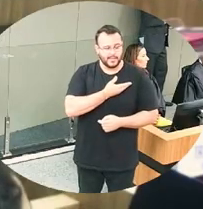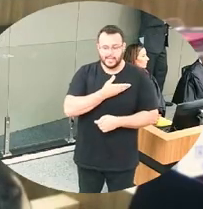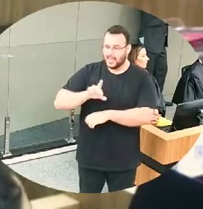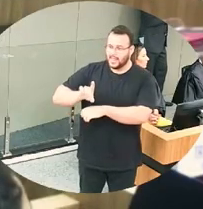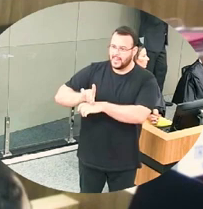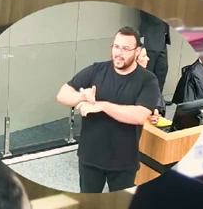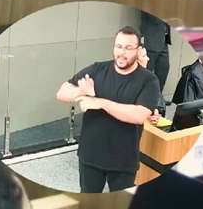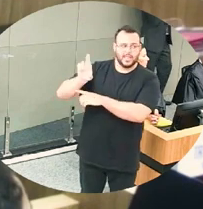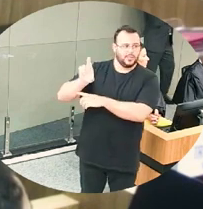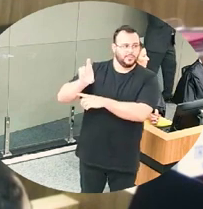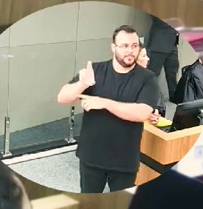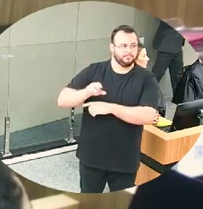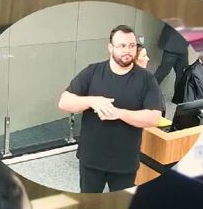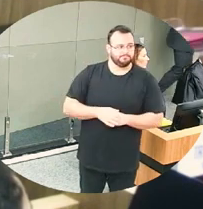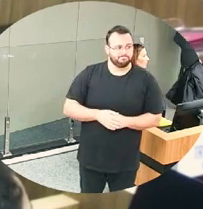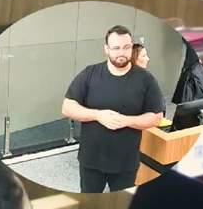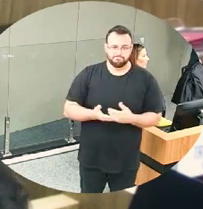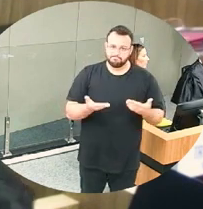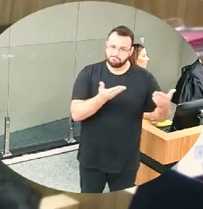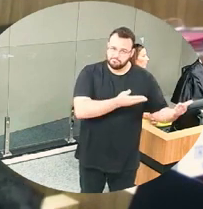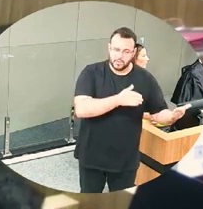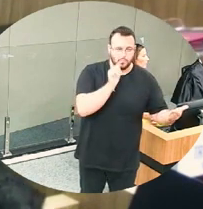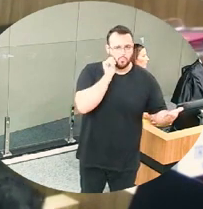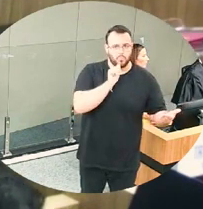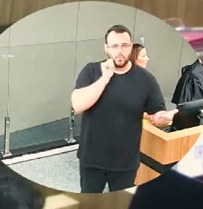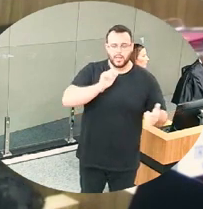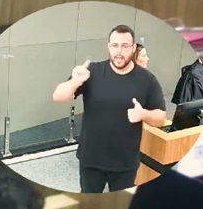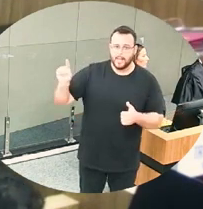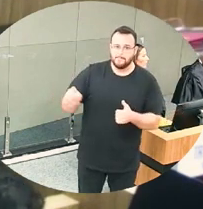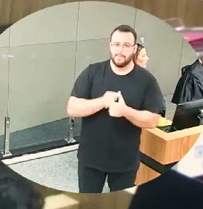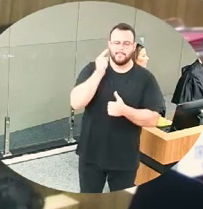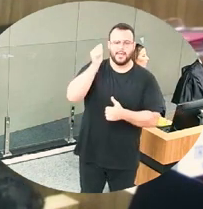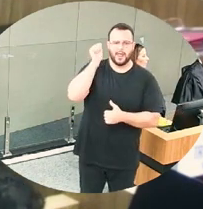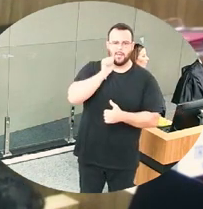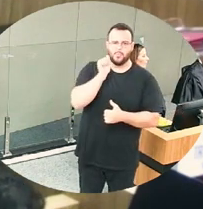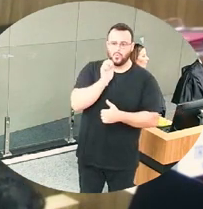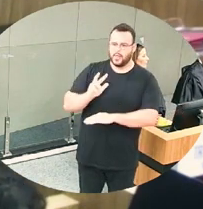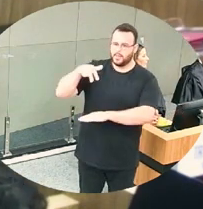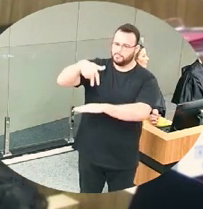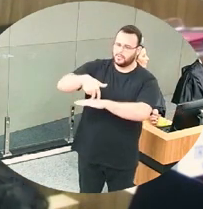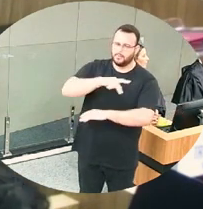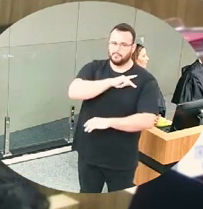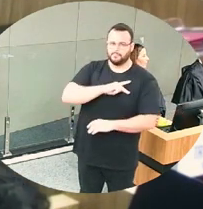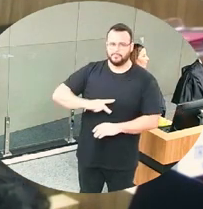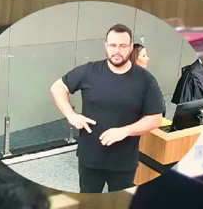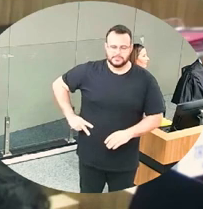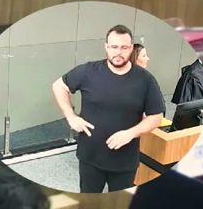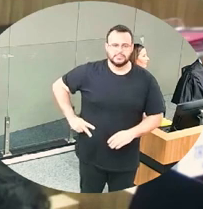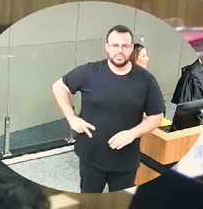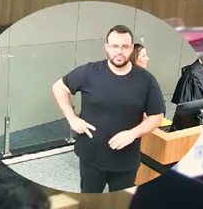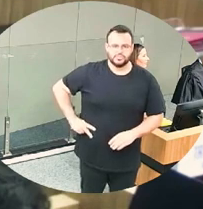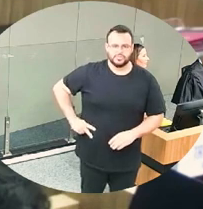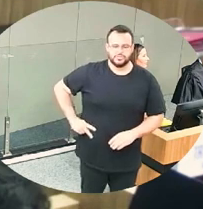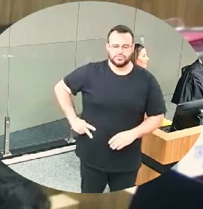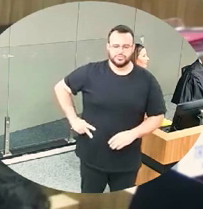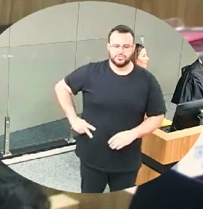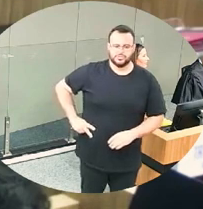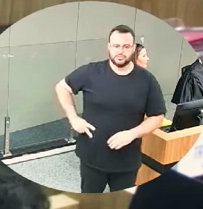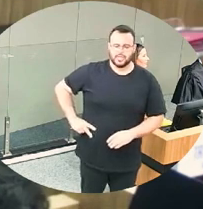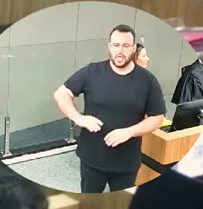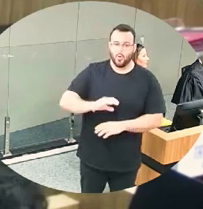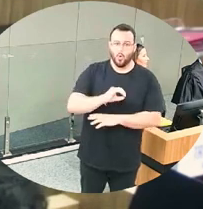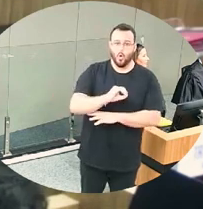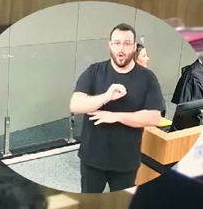a d Cláudia da Silva prud né primeira mulher a ocupar o cargo de presidente da gloriosa